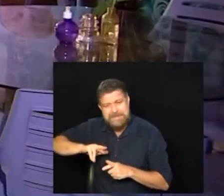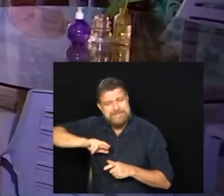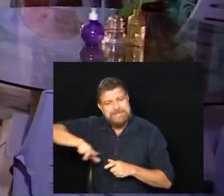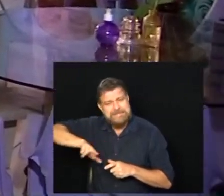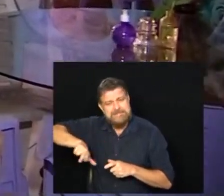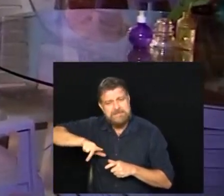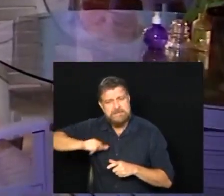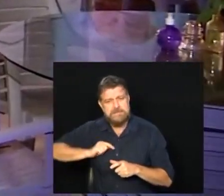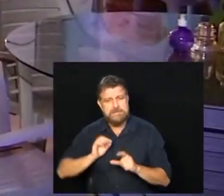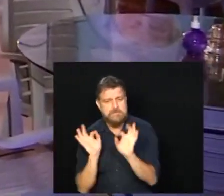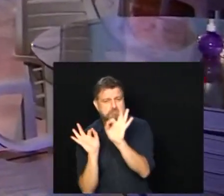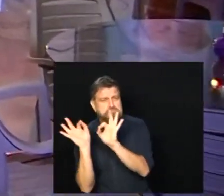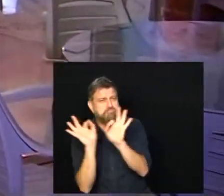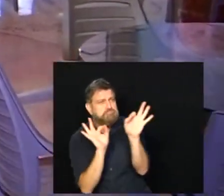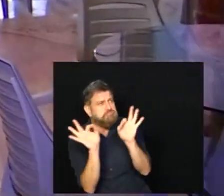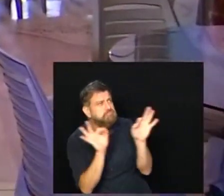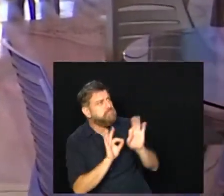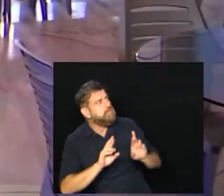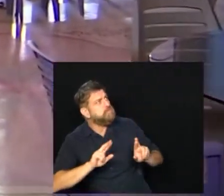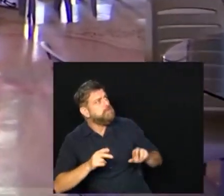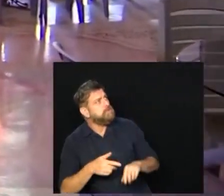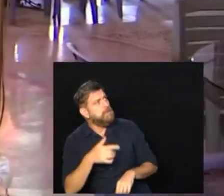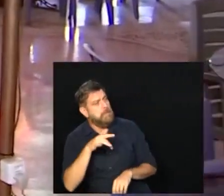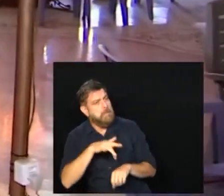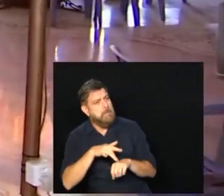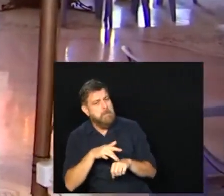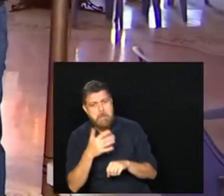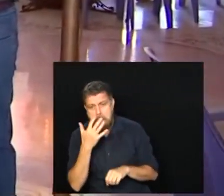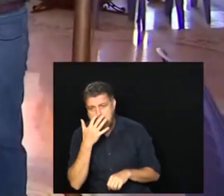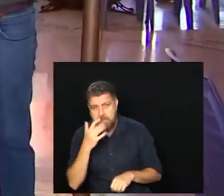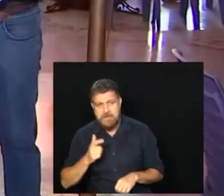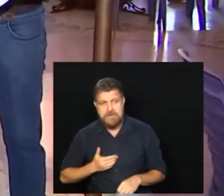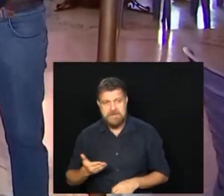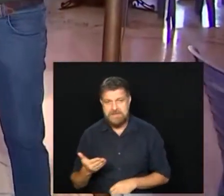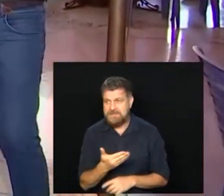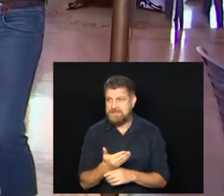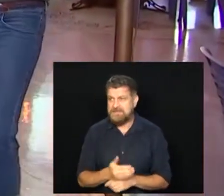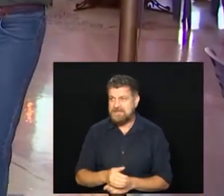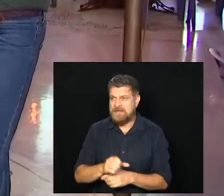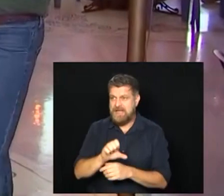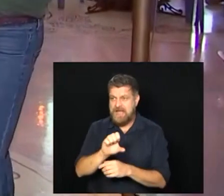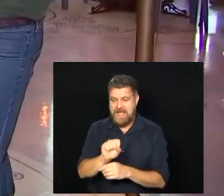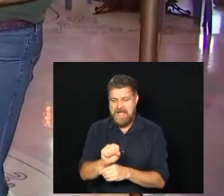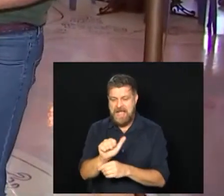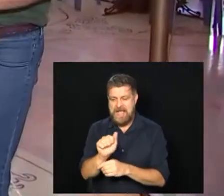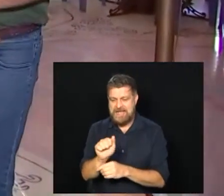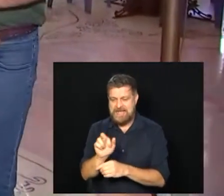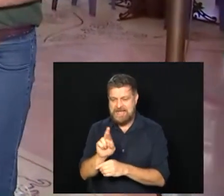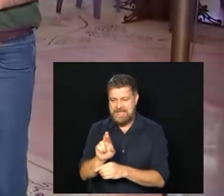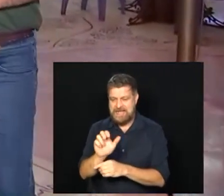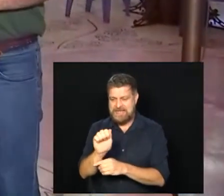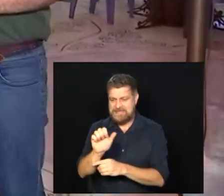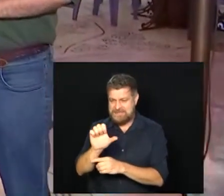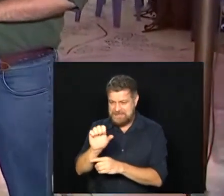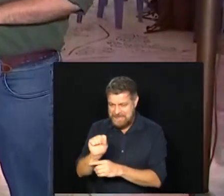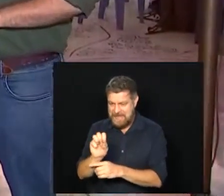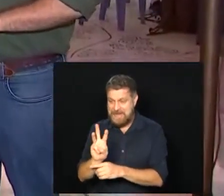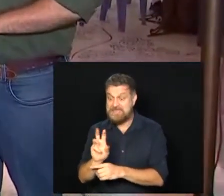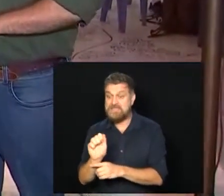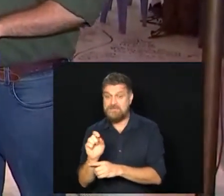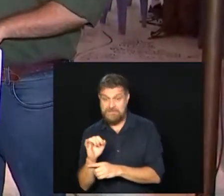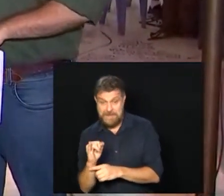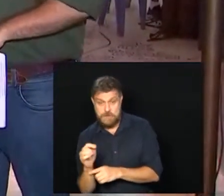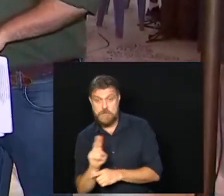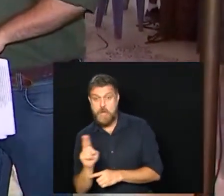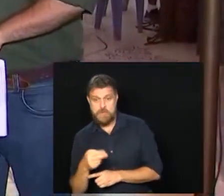decoração totalmente diferenciada. Eu estou aqui com a Sarasvati, que é uma das fundadoras. Tudo bem? Boa tarde. Tudo bem, André? Muito obrigada.